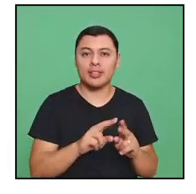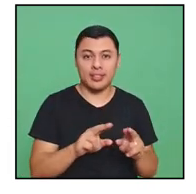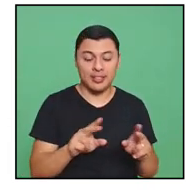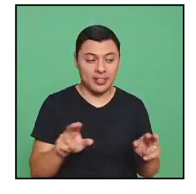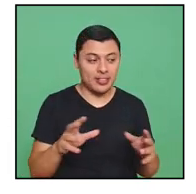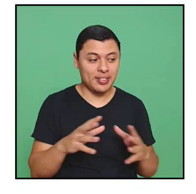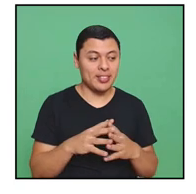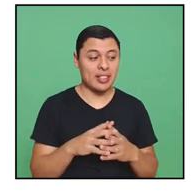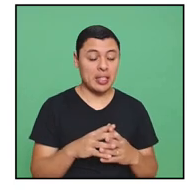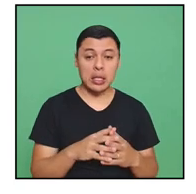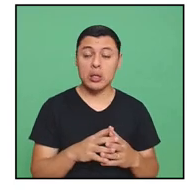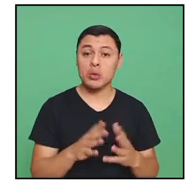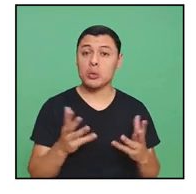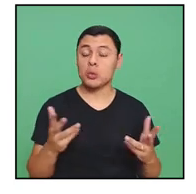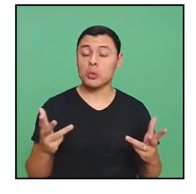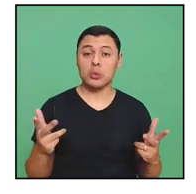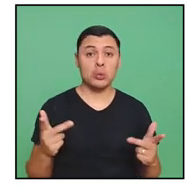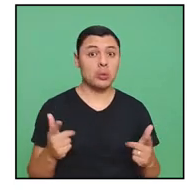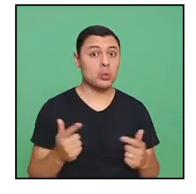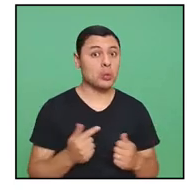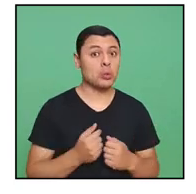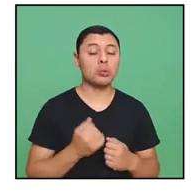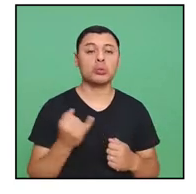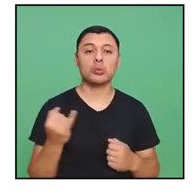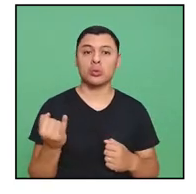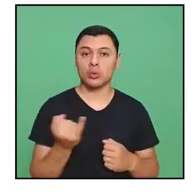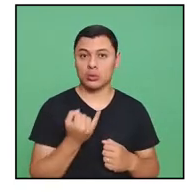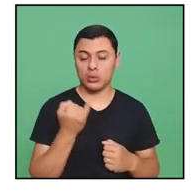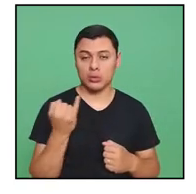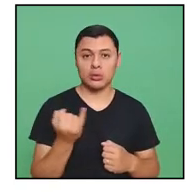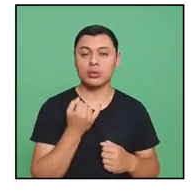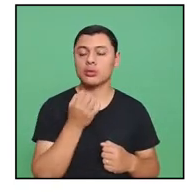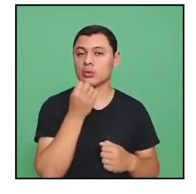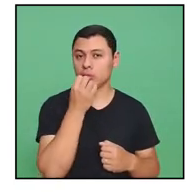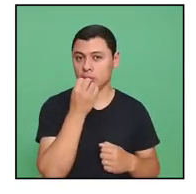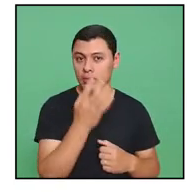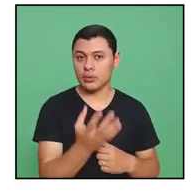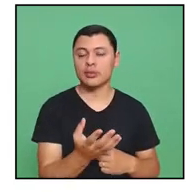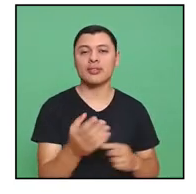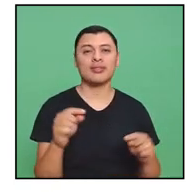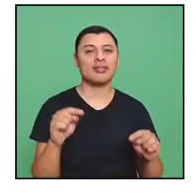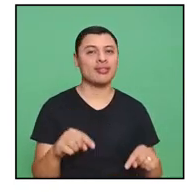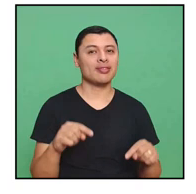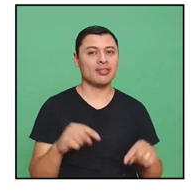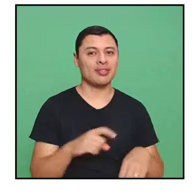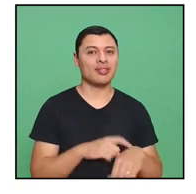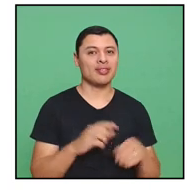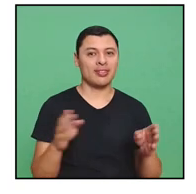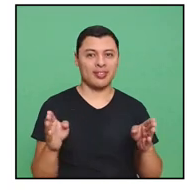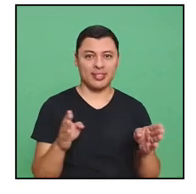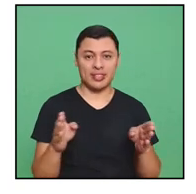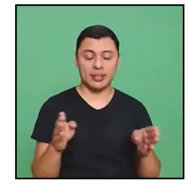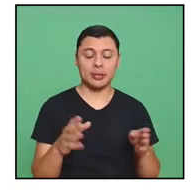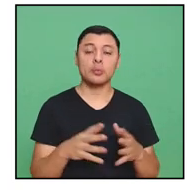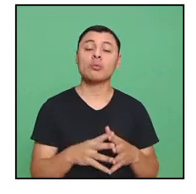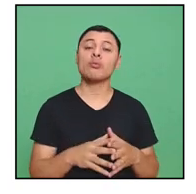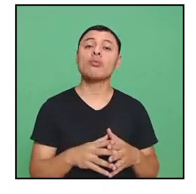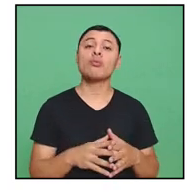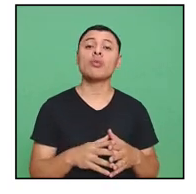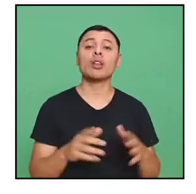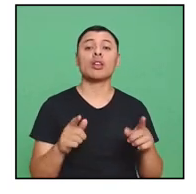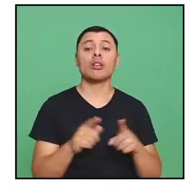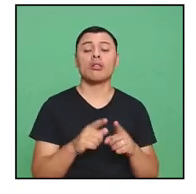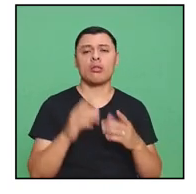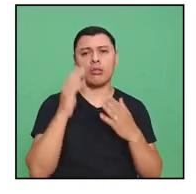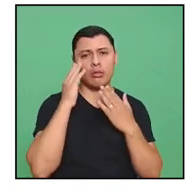Uma qualidade bem importante para a gente tratar nesse momento, assim. E queria agradecer a todo mundo que